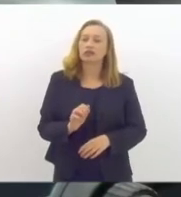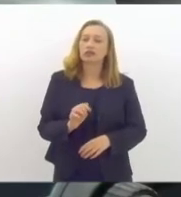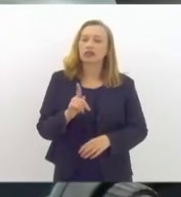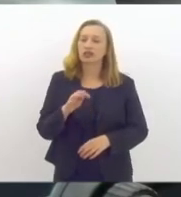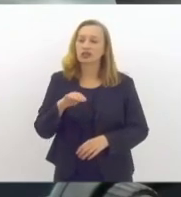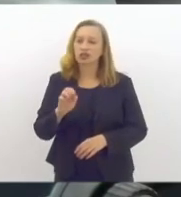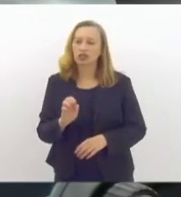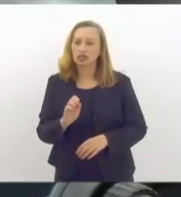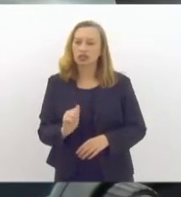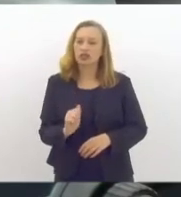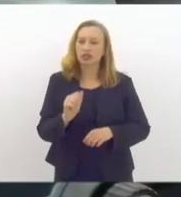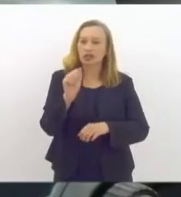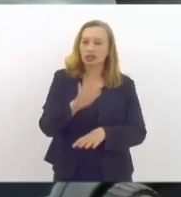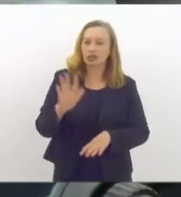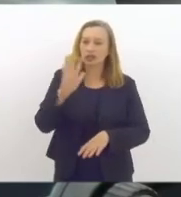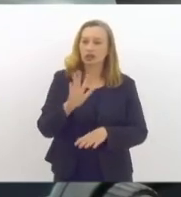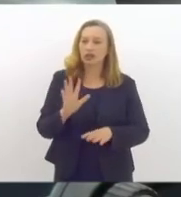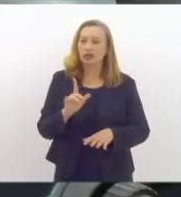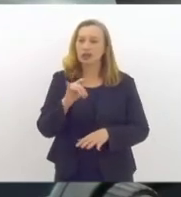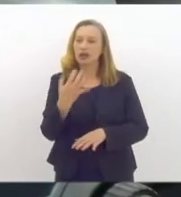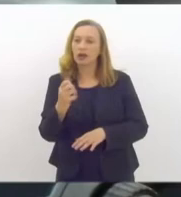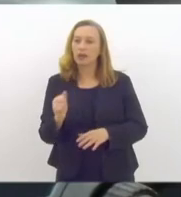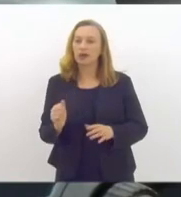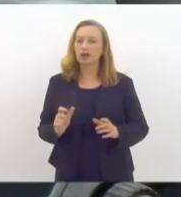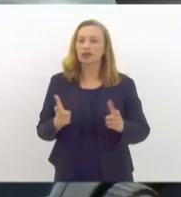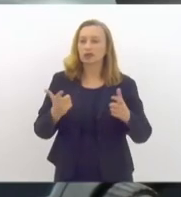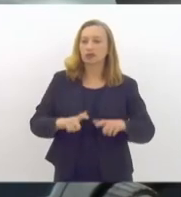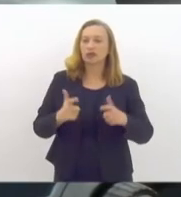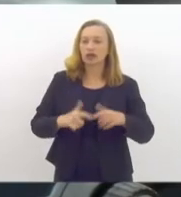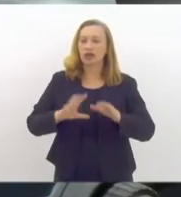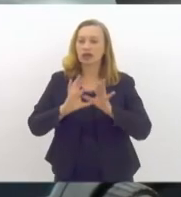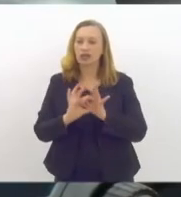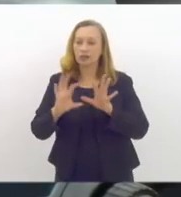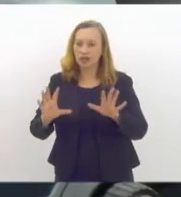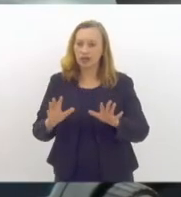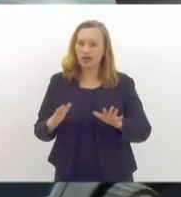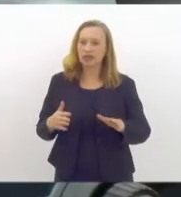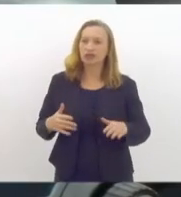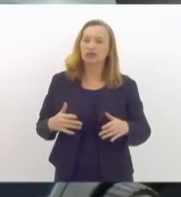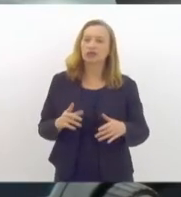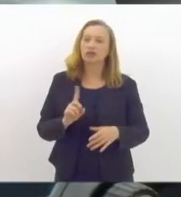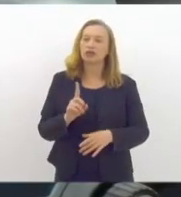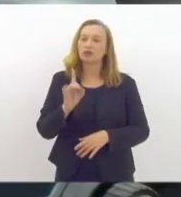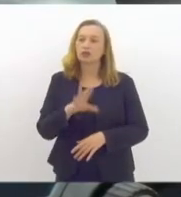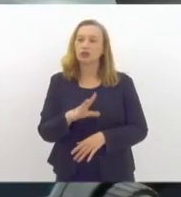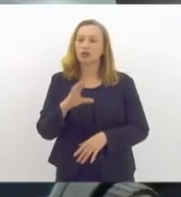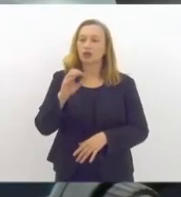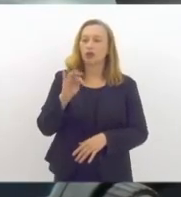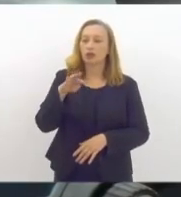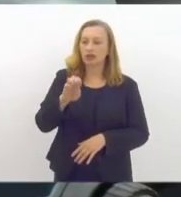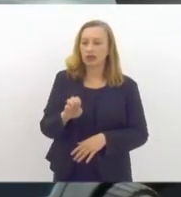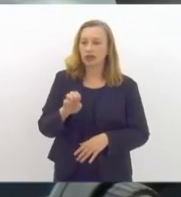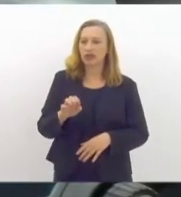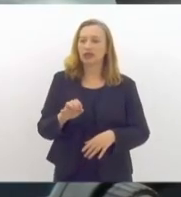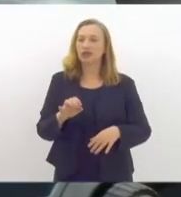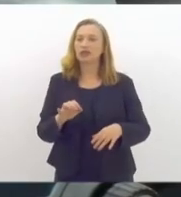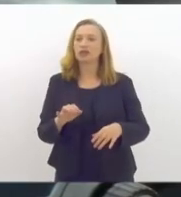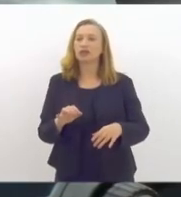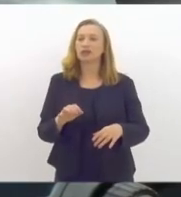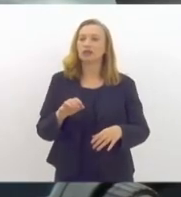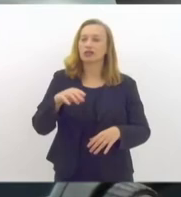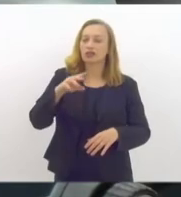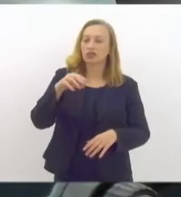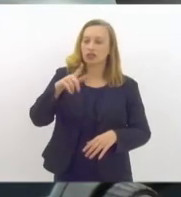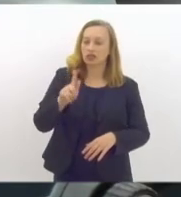numa campanha de ocupação dos espaços de privação e liberdade, não só dos comitês, mas dos mecanismos e